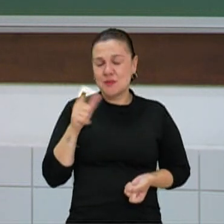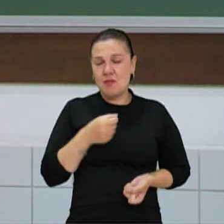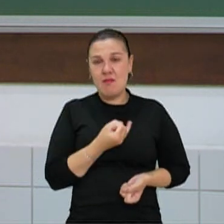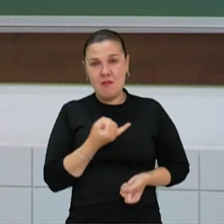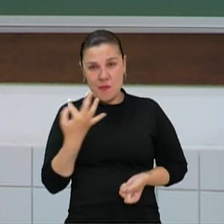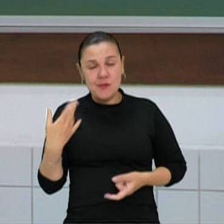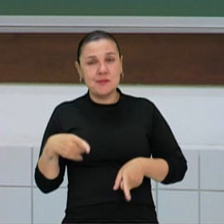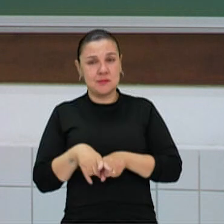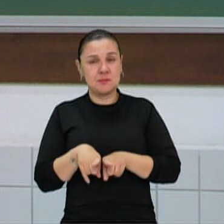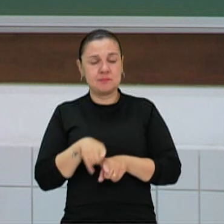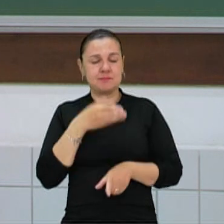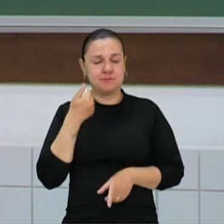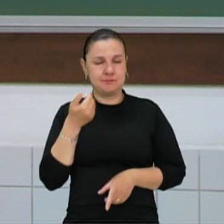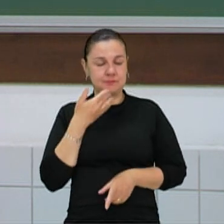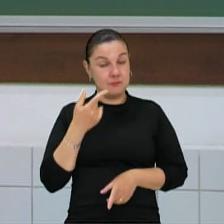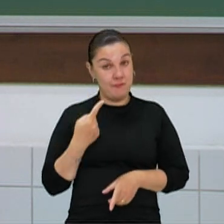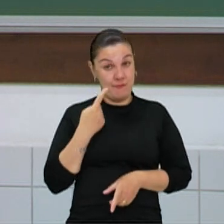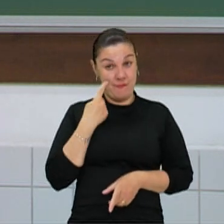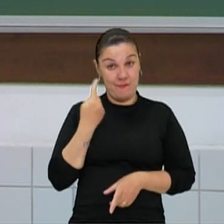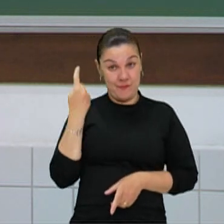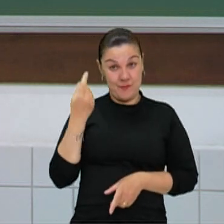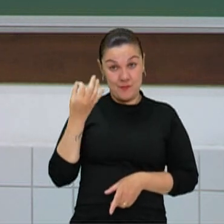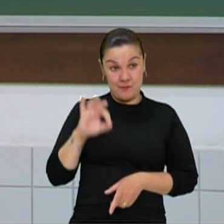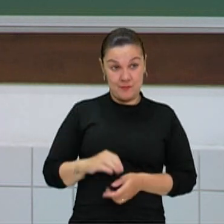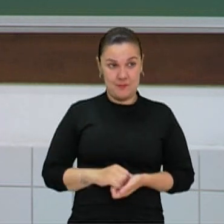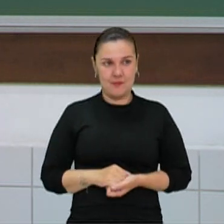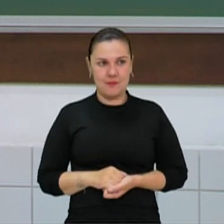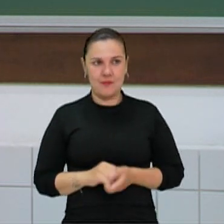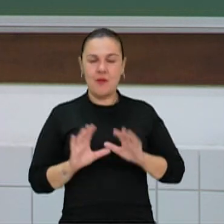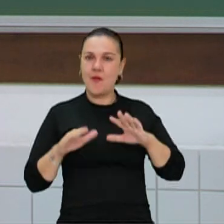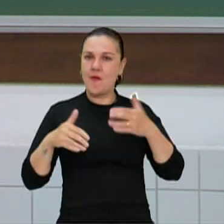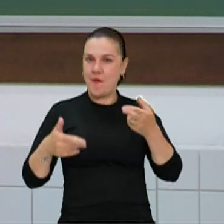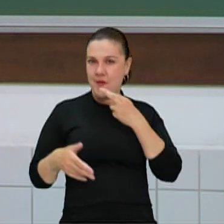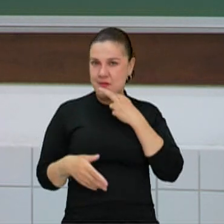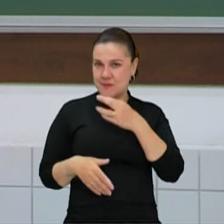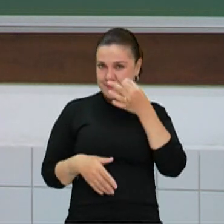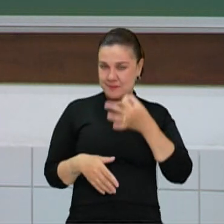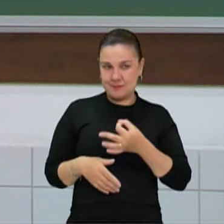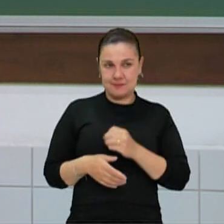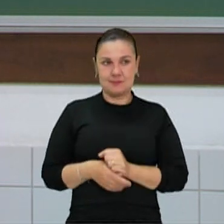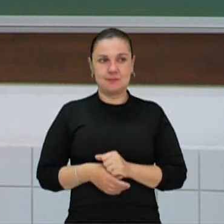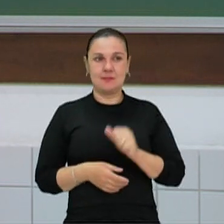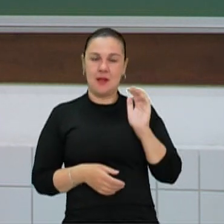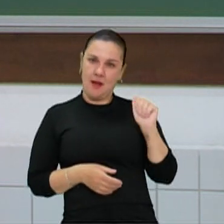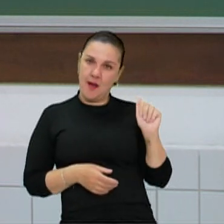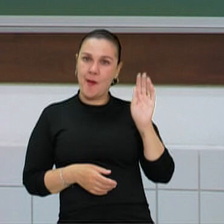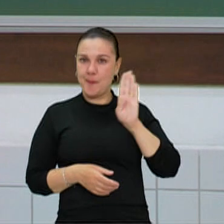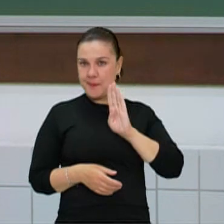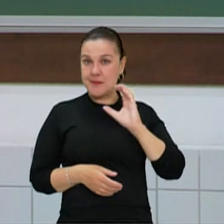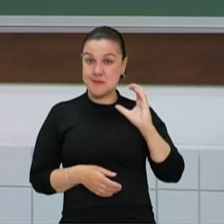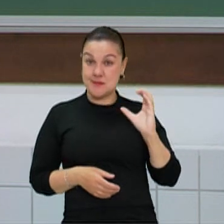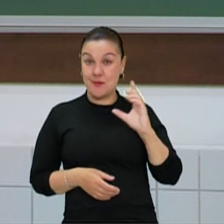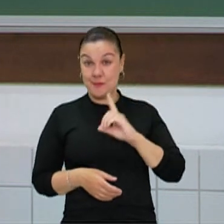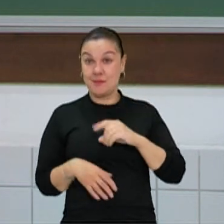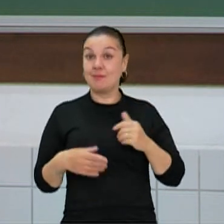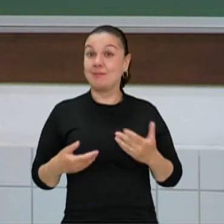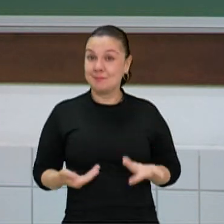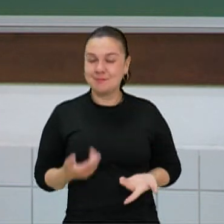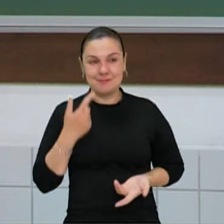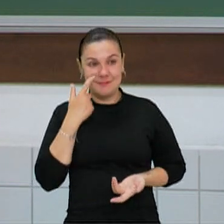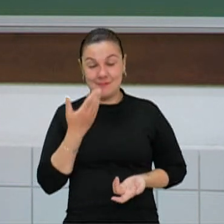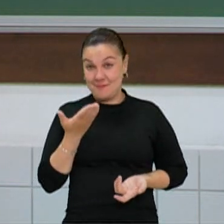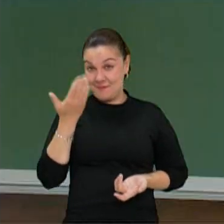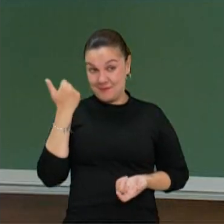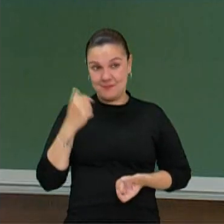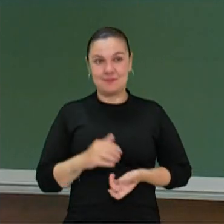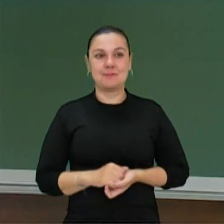quantidade também é pequena. Vamos lá corrigir? Para ver qual que é a resposta correta? A, B, C ou D? Vem aqui